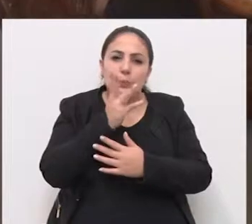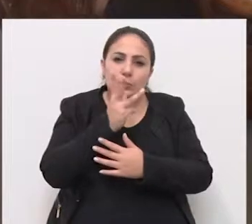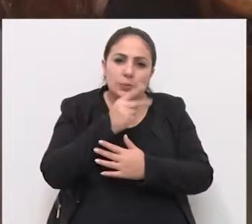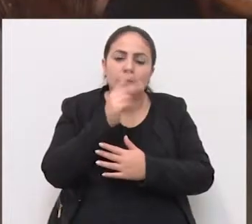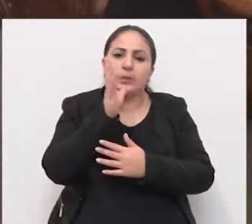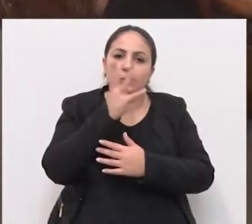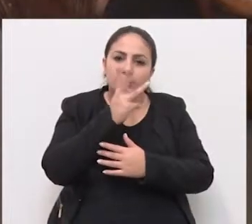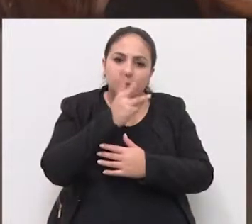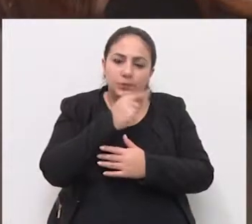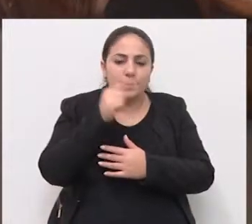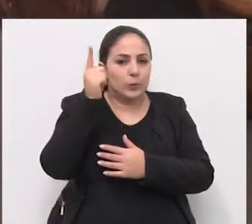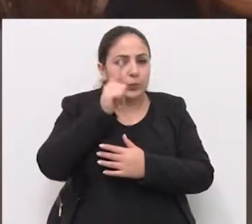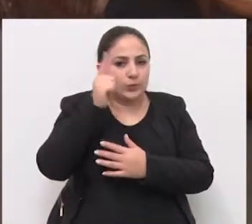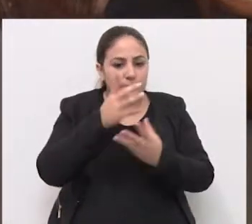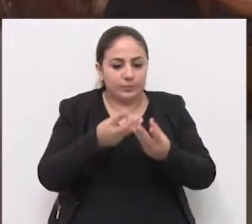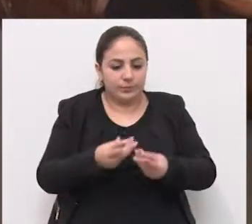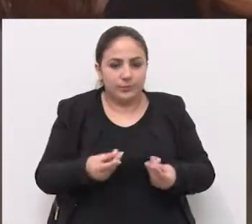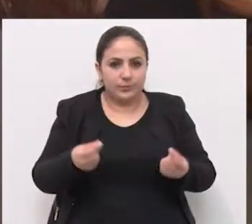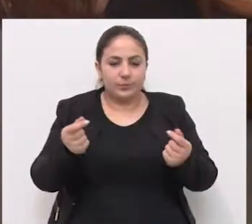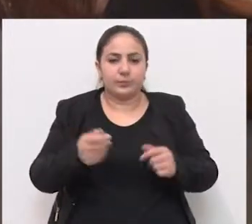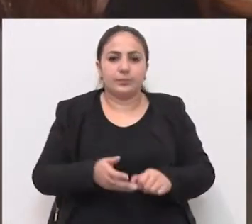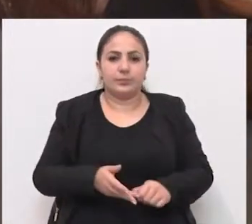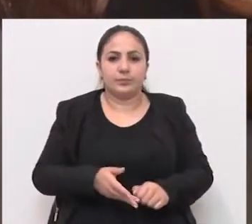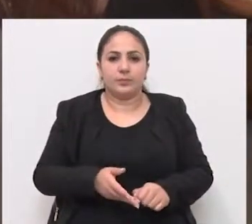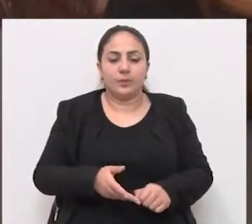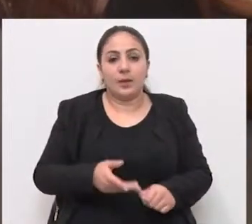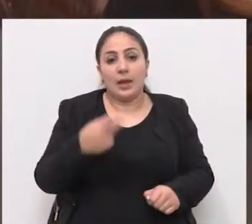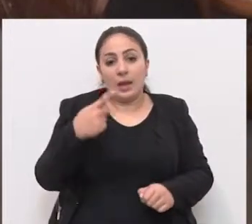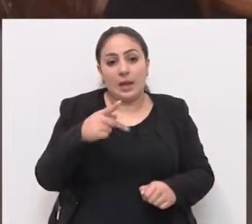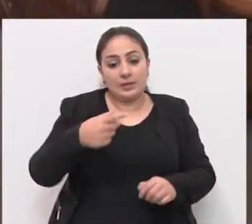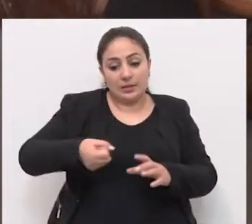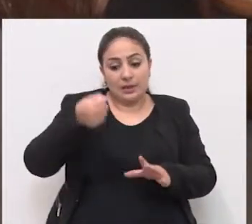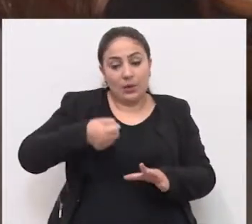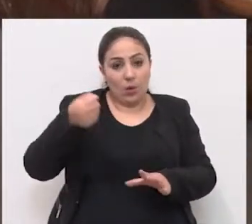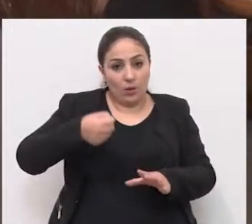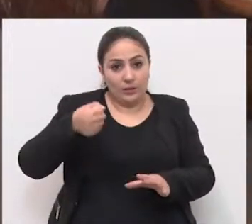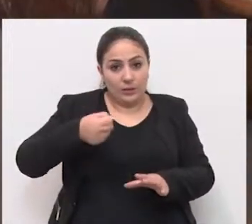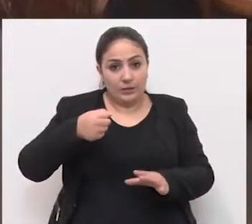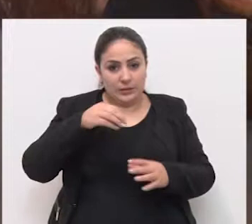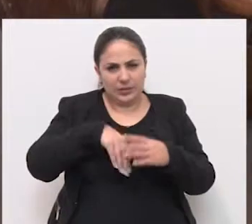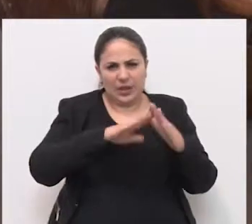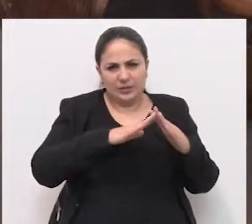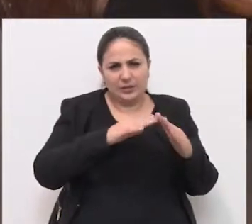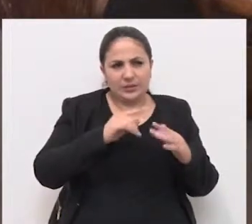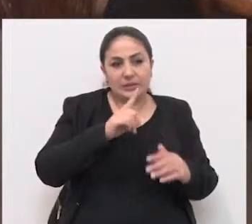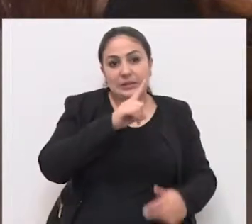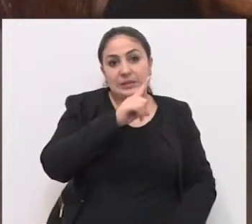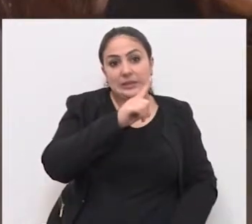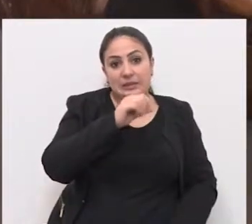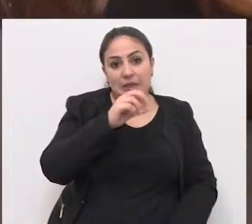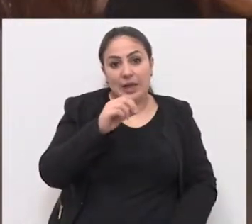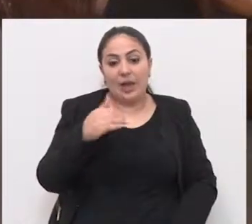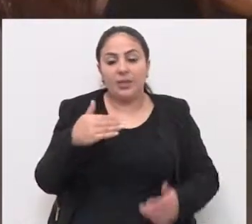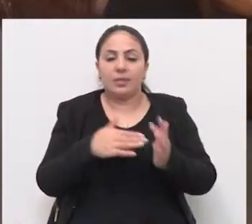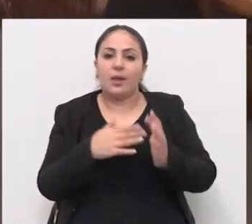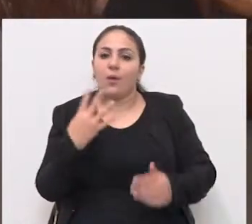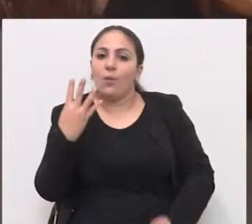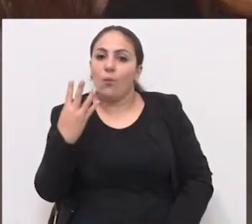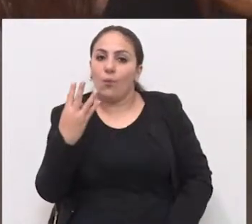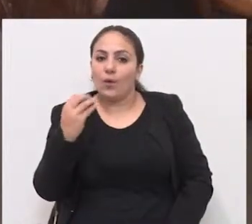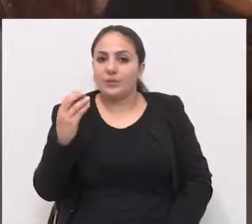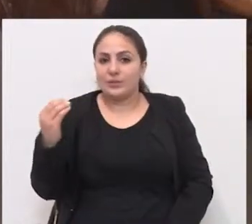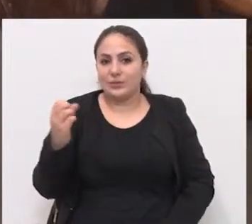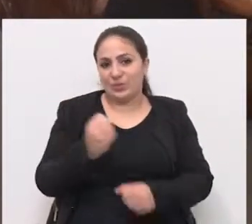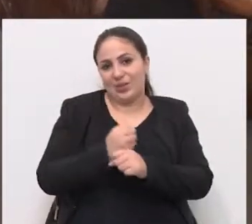ambiente leva um tempo muito grande para se decompor. Essas sacolas convencionais, elas são de 100 até 400